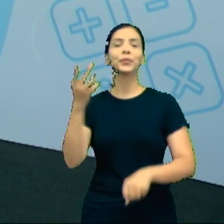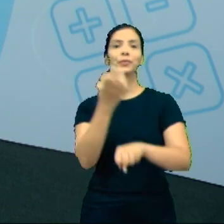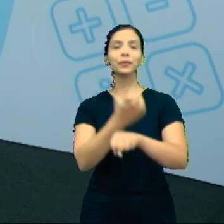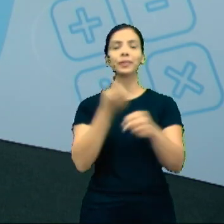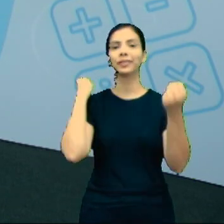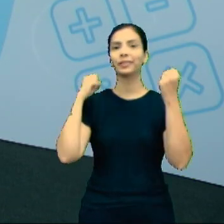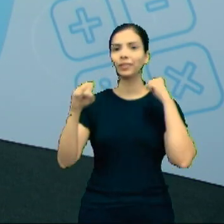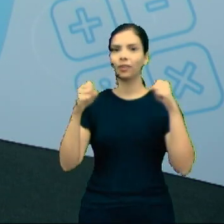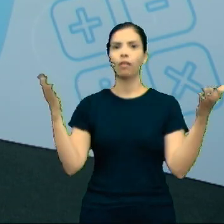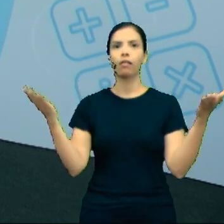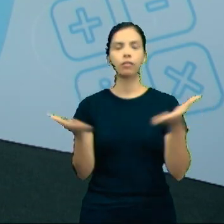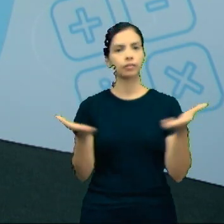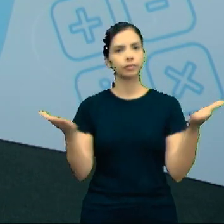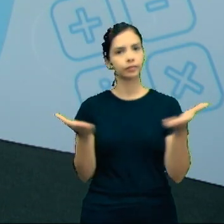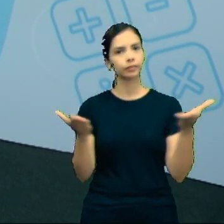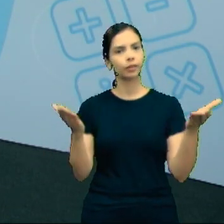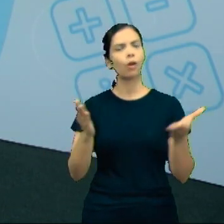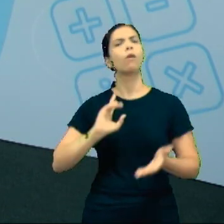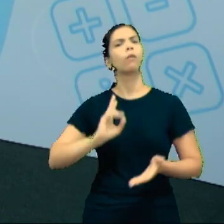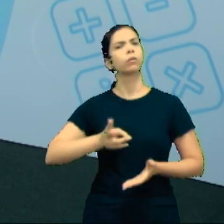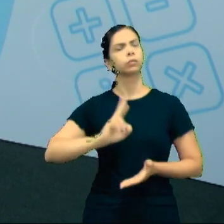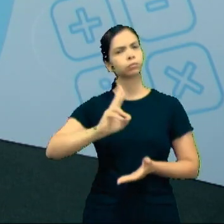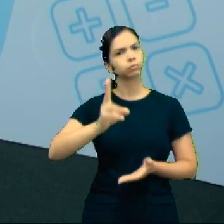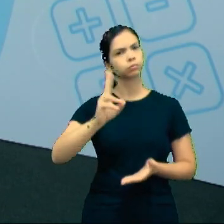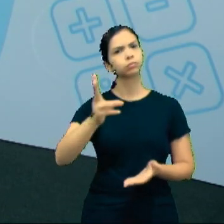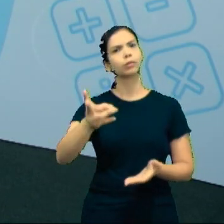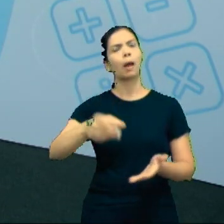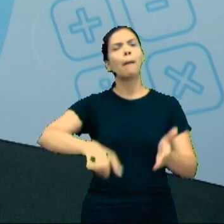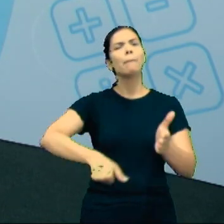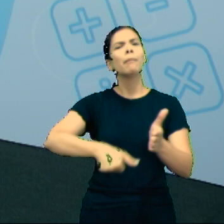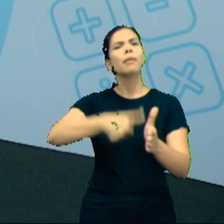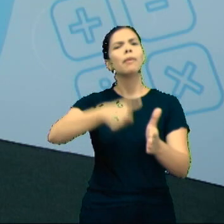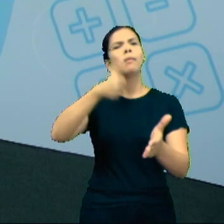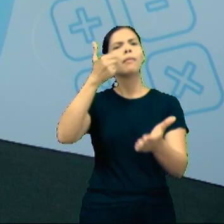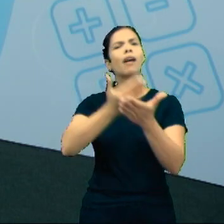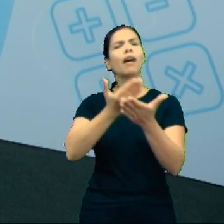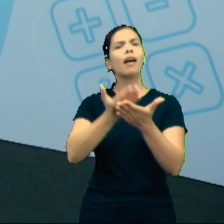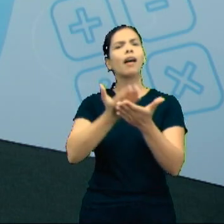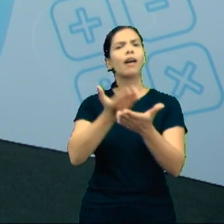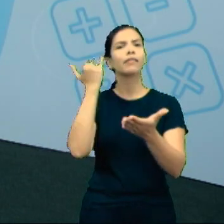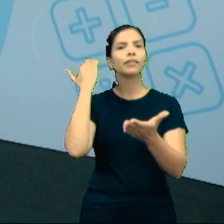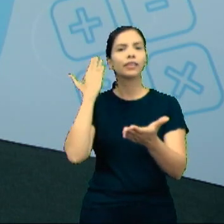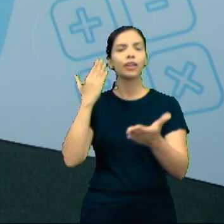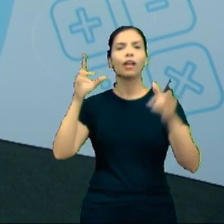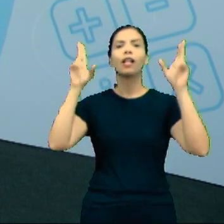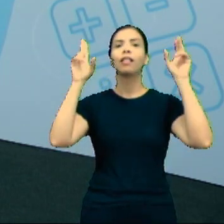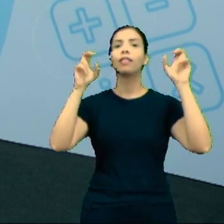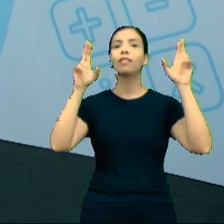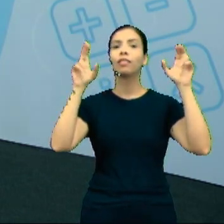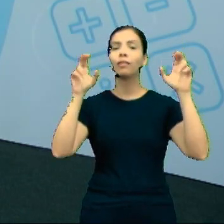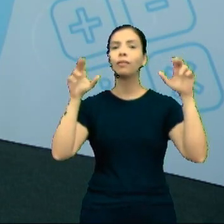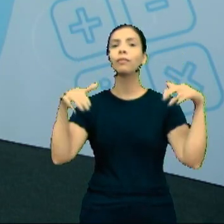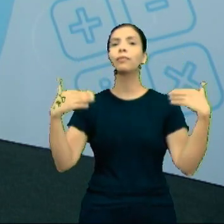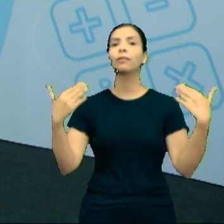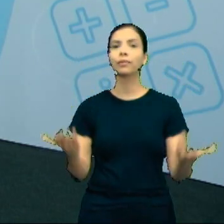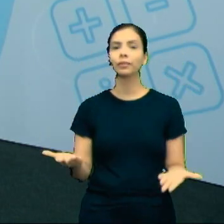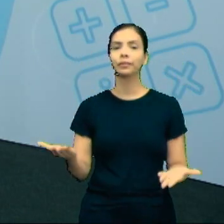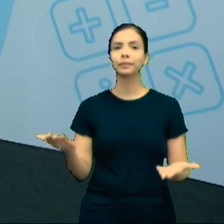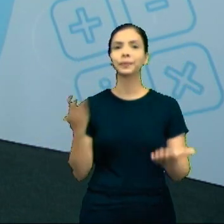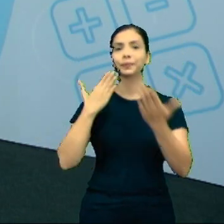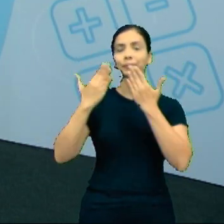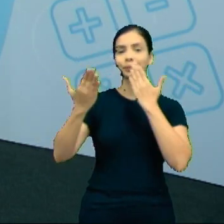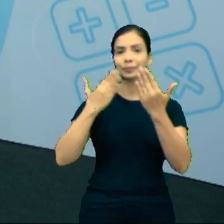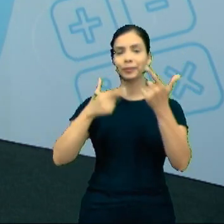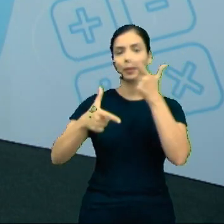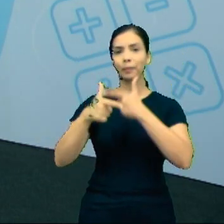Física. Hoje daremos continuidade à nossa primeira aula, onde trabalhamos com a seguinte habilidade: debater